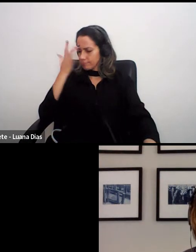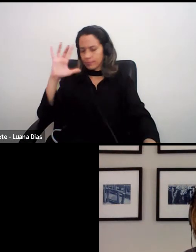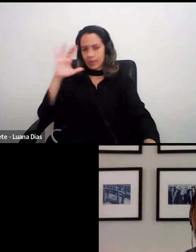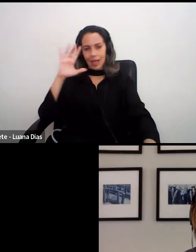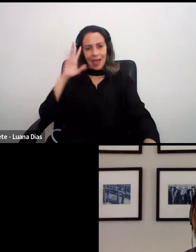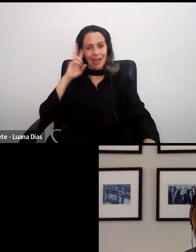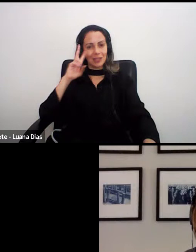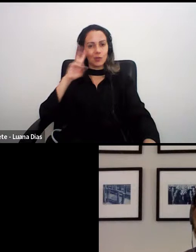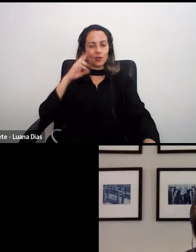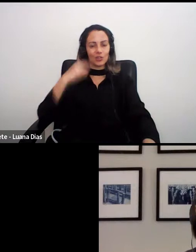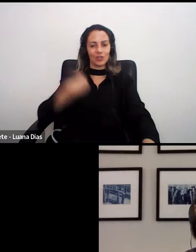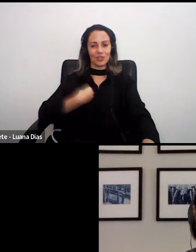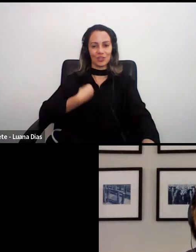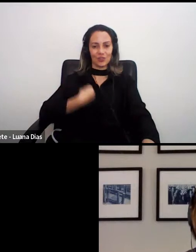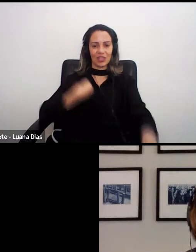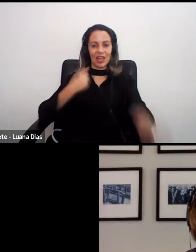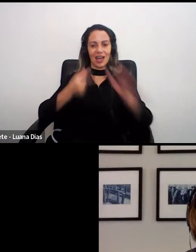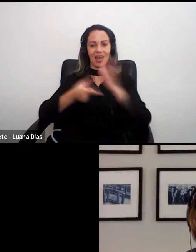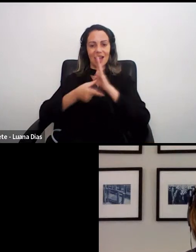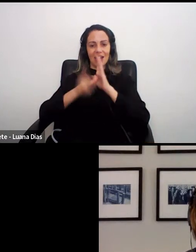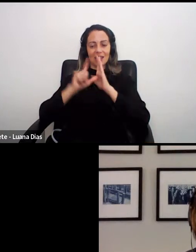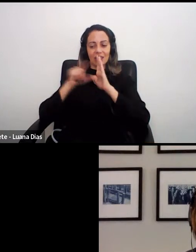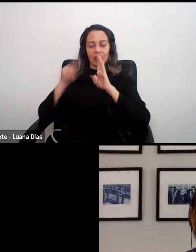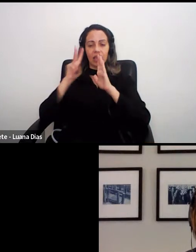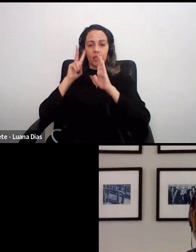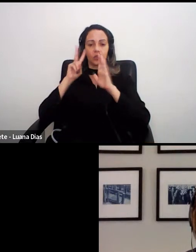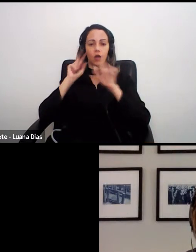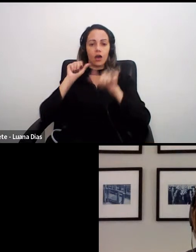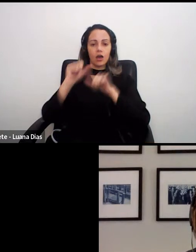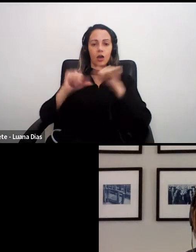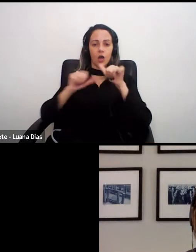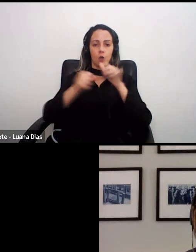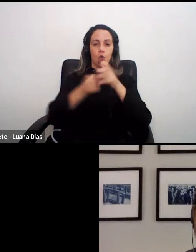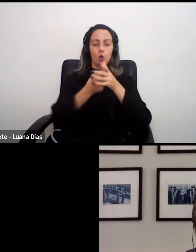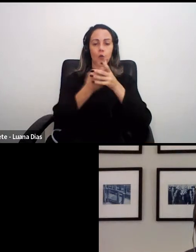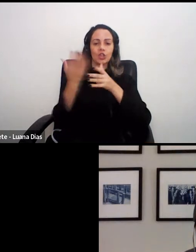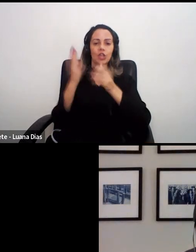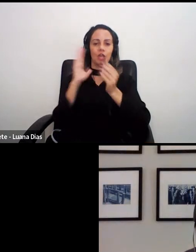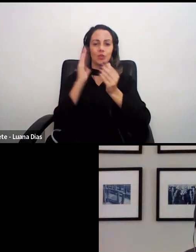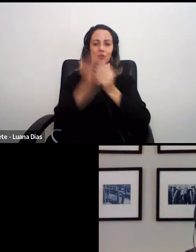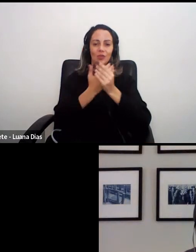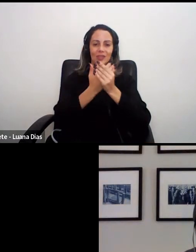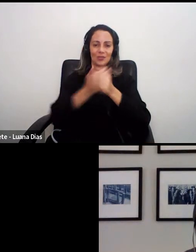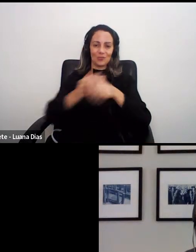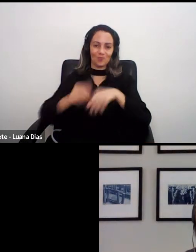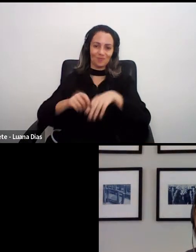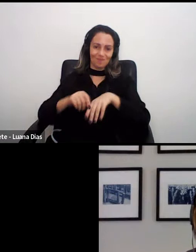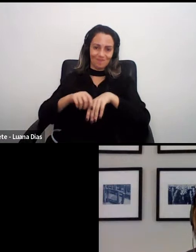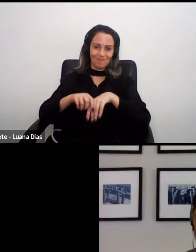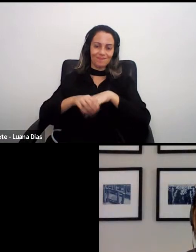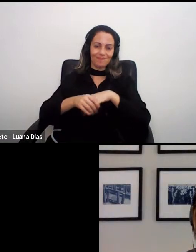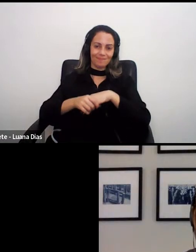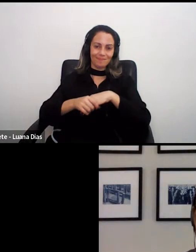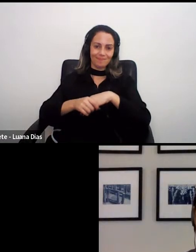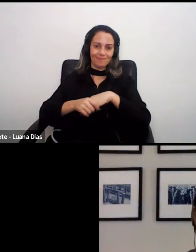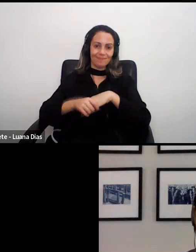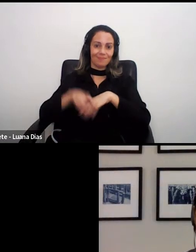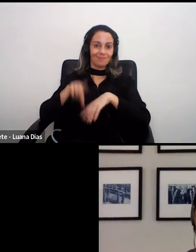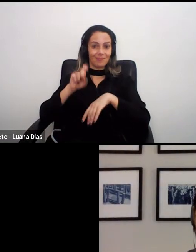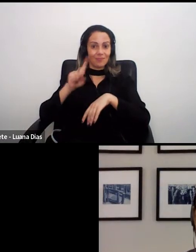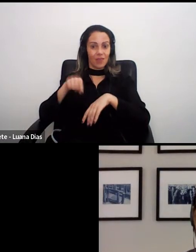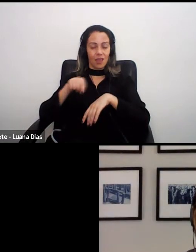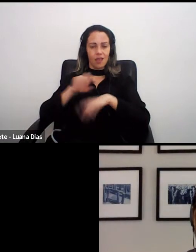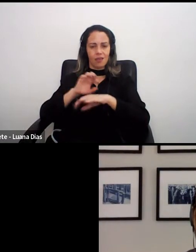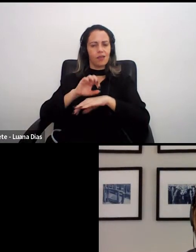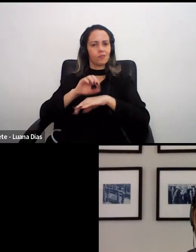número de processo, né? Isso é fantástico, porque a gente vai alimentar sempre a